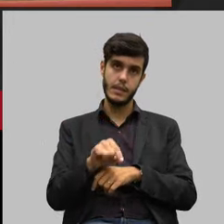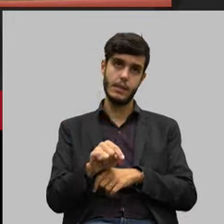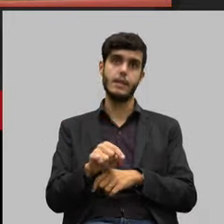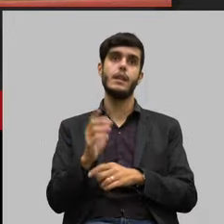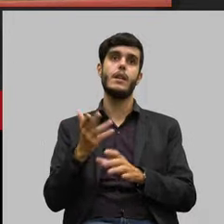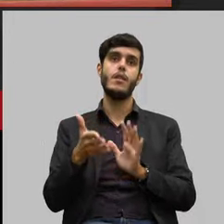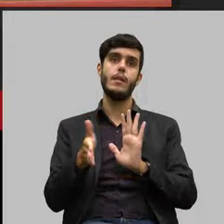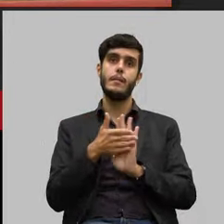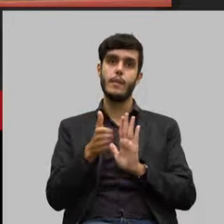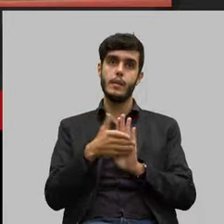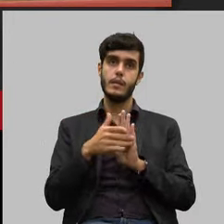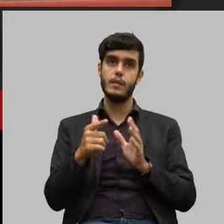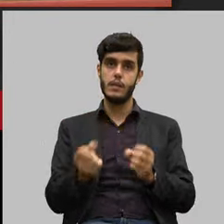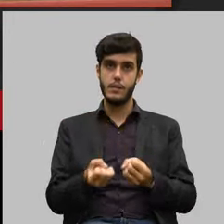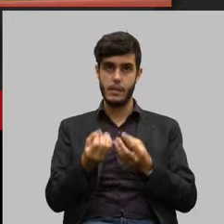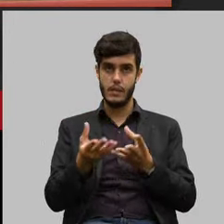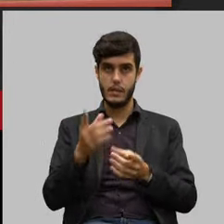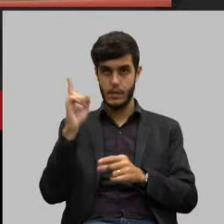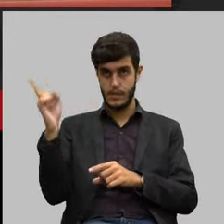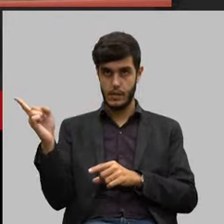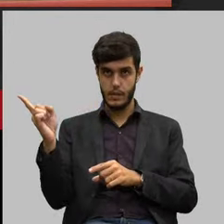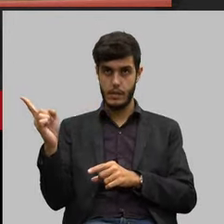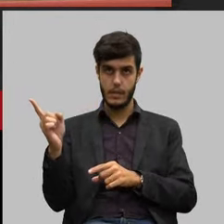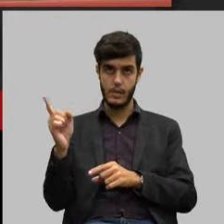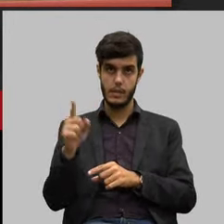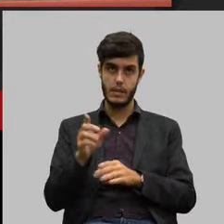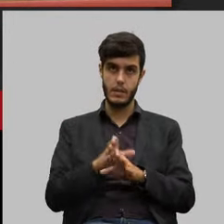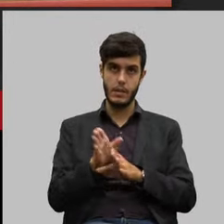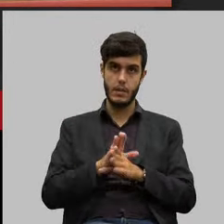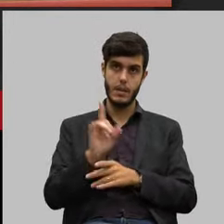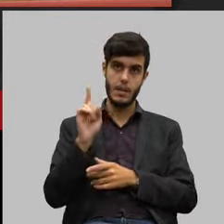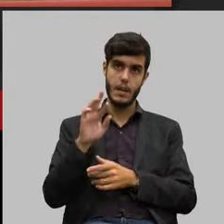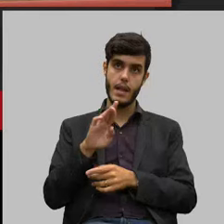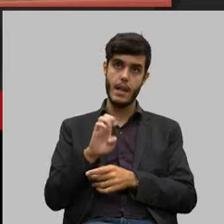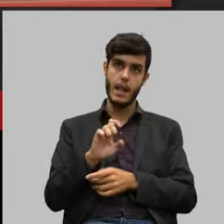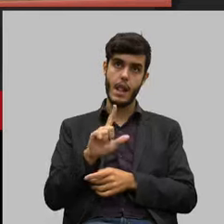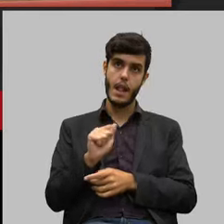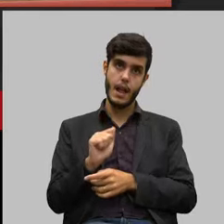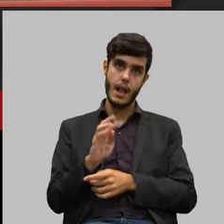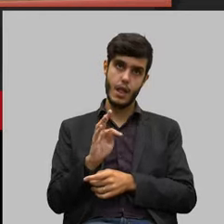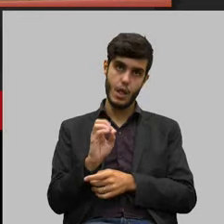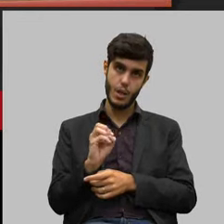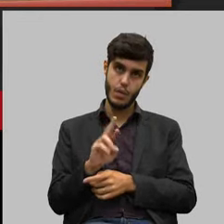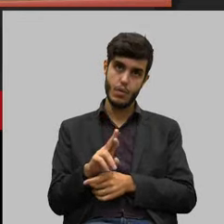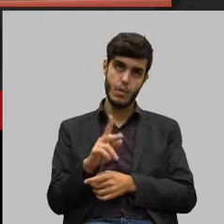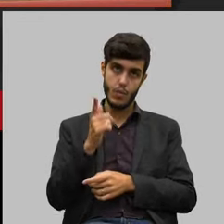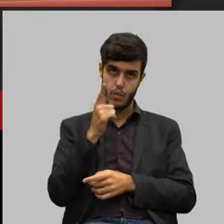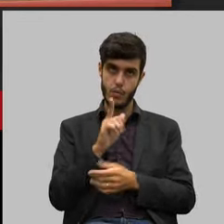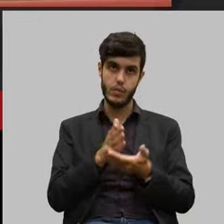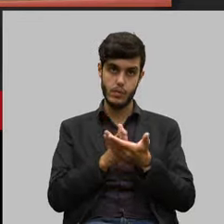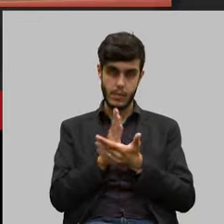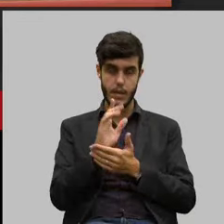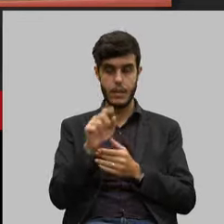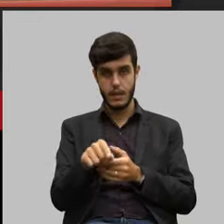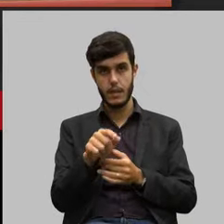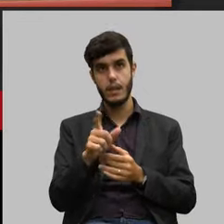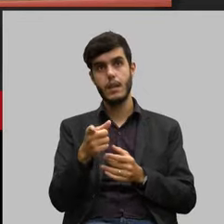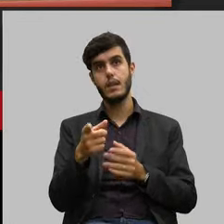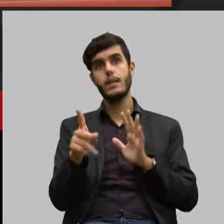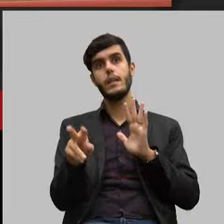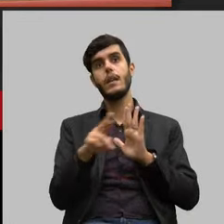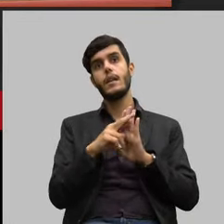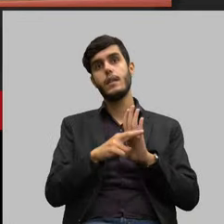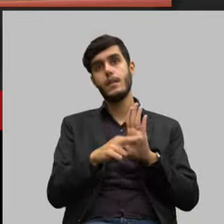proposta já foi entregue ao ao Conselheiro relator e bom estamos eh ree equacionando eventuais